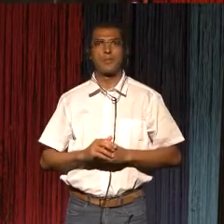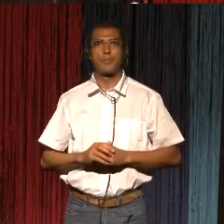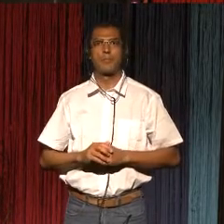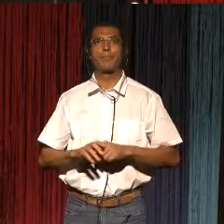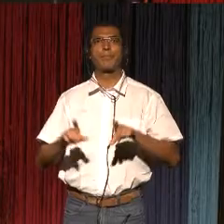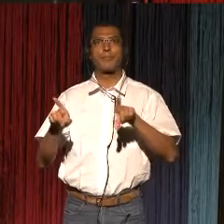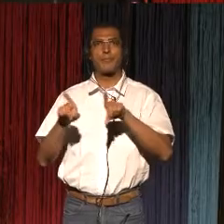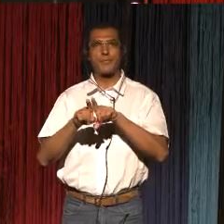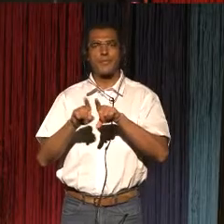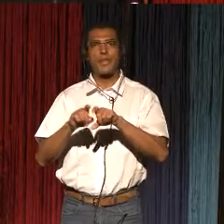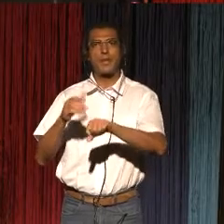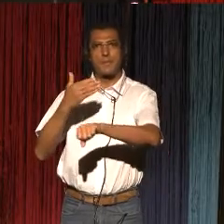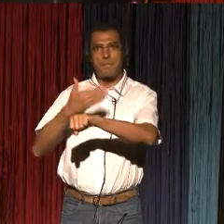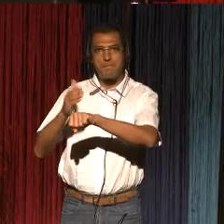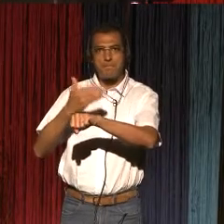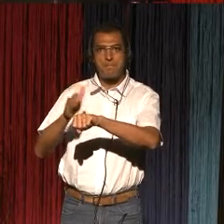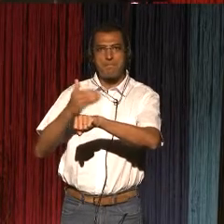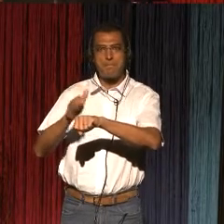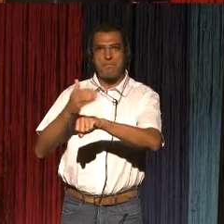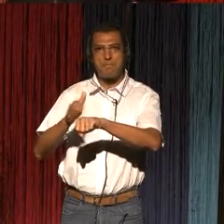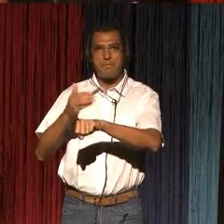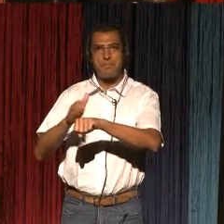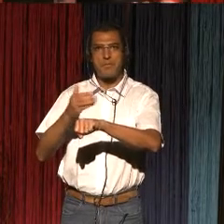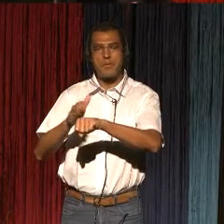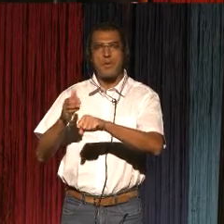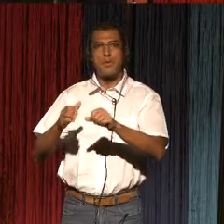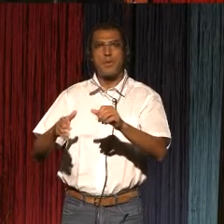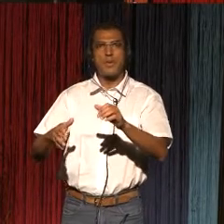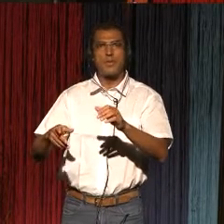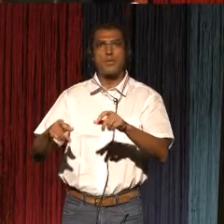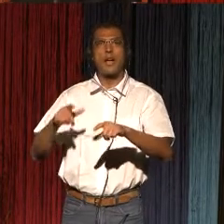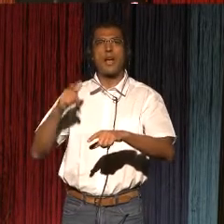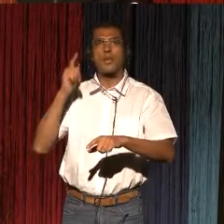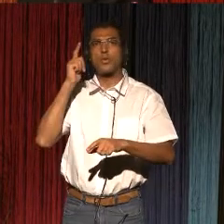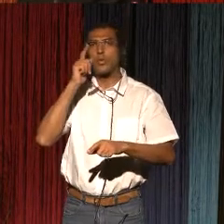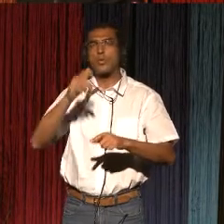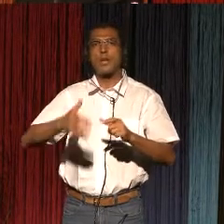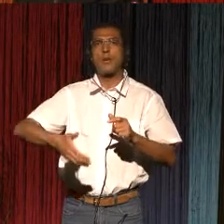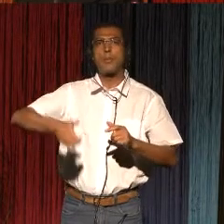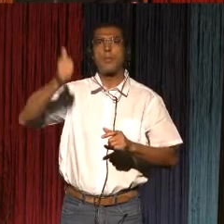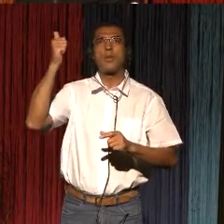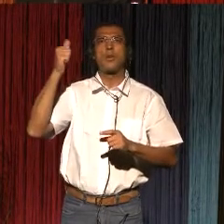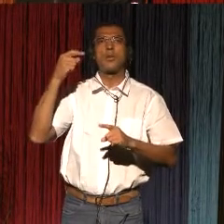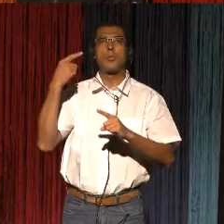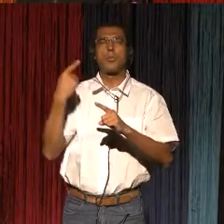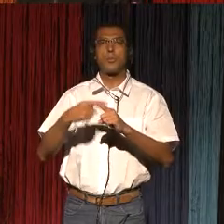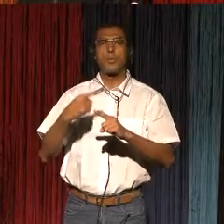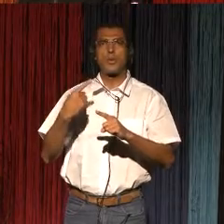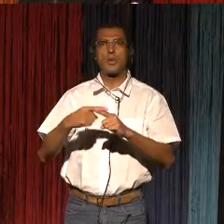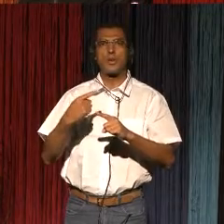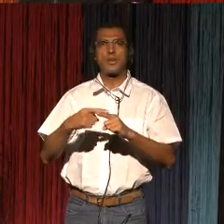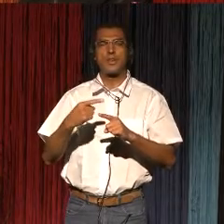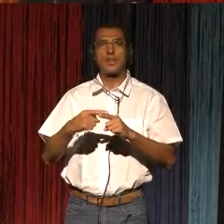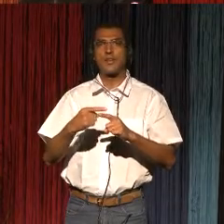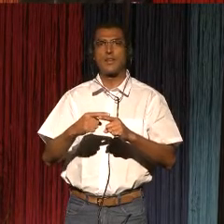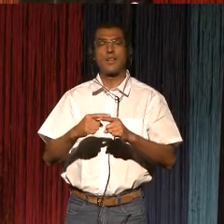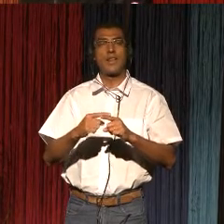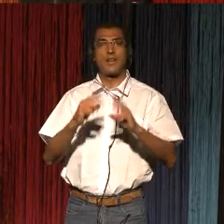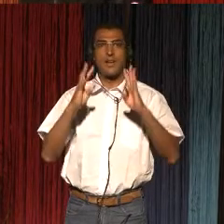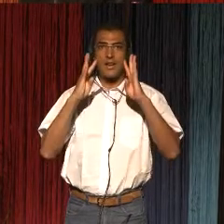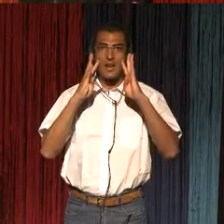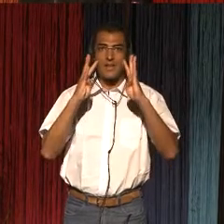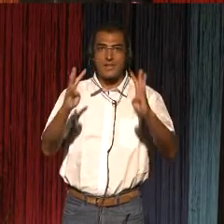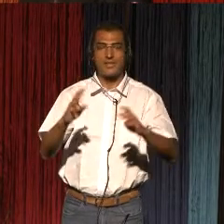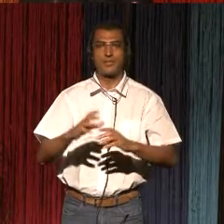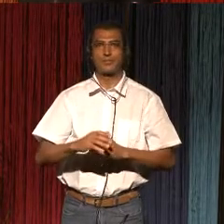treinamento não computadorizado tiveram resultados melhores que o treinamento computadorizado. Aqui nós temos 4